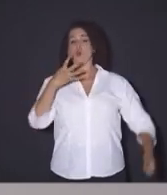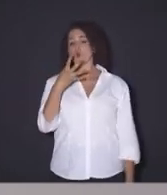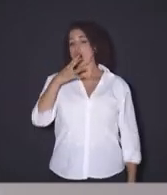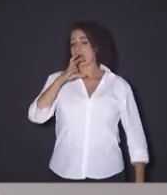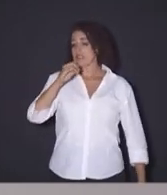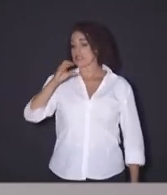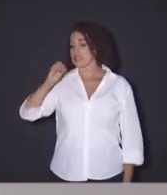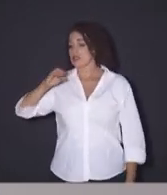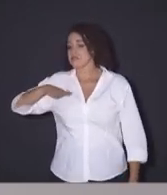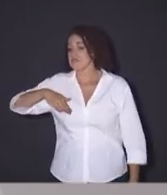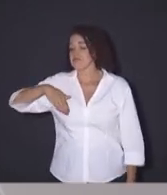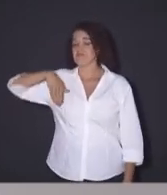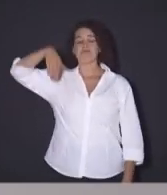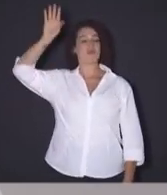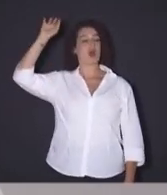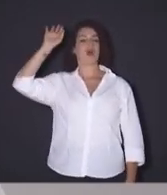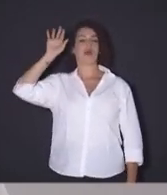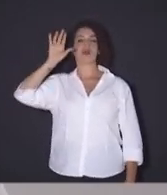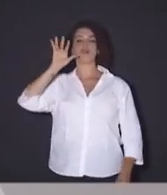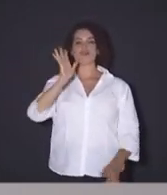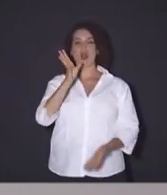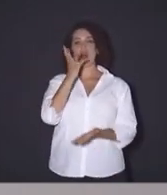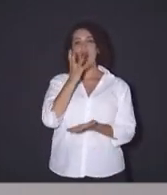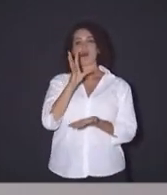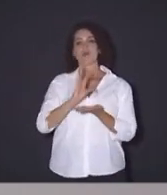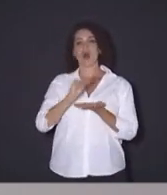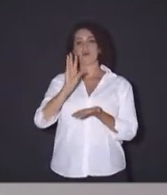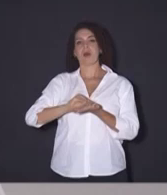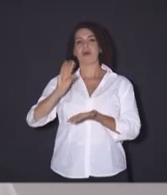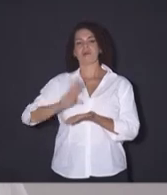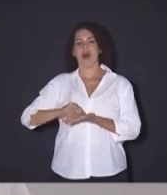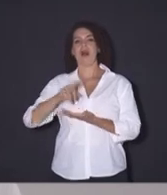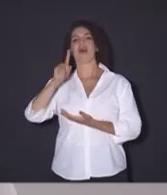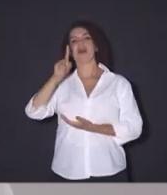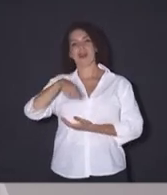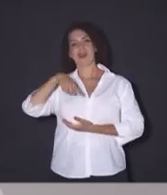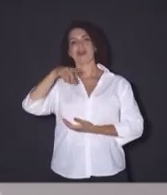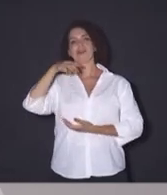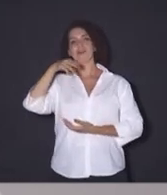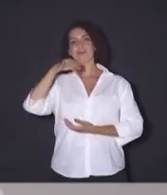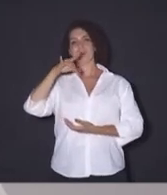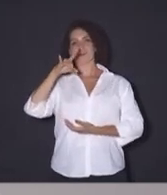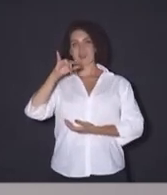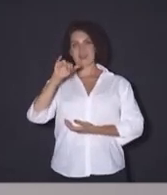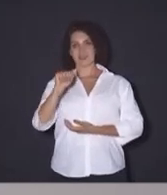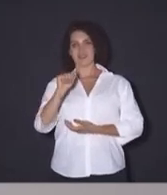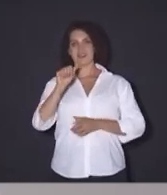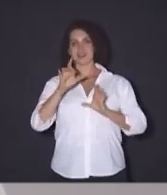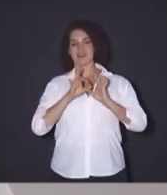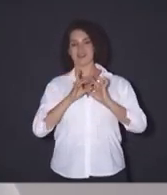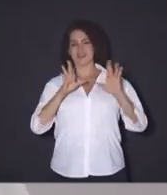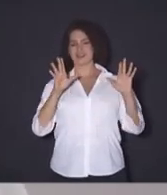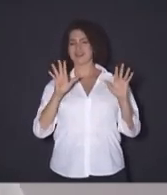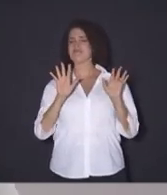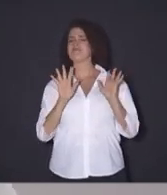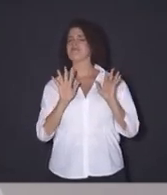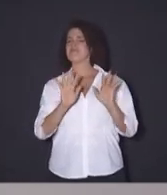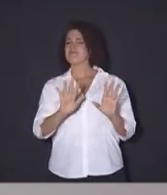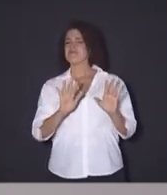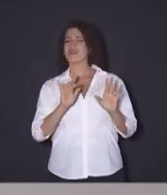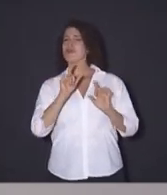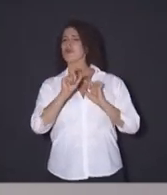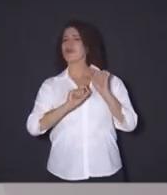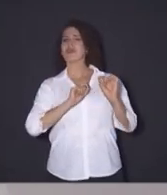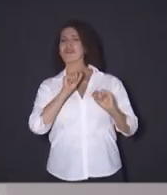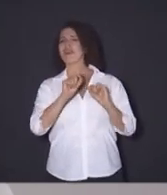catalogadas expressões que nós podemos chamar de mídia livre aí eu continuo o que seria exatamente essa